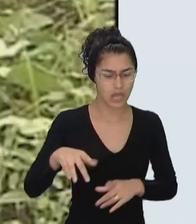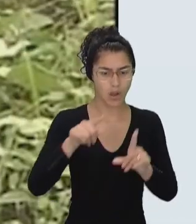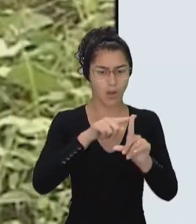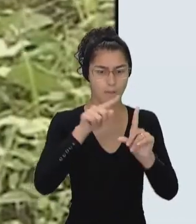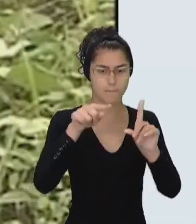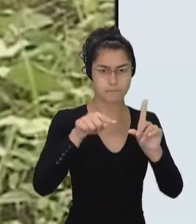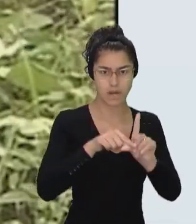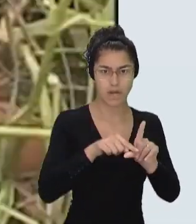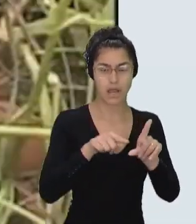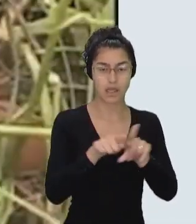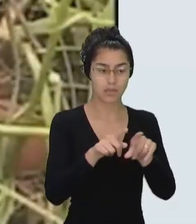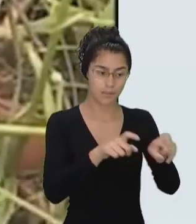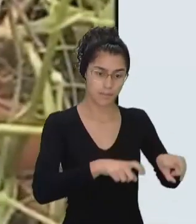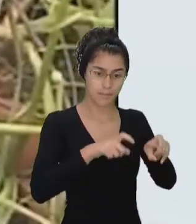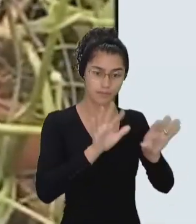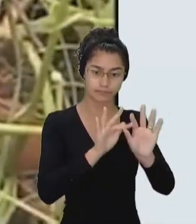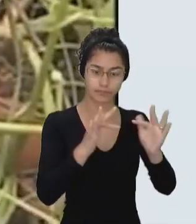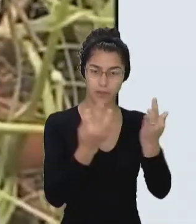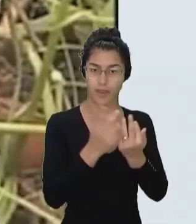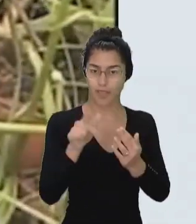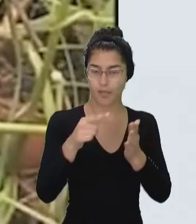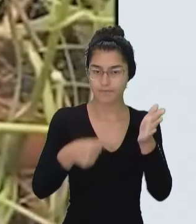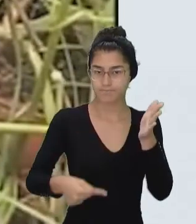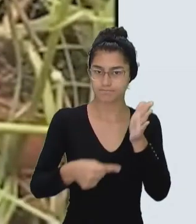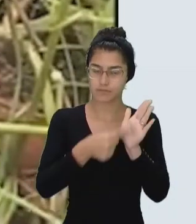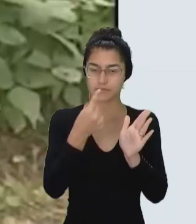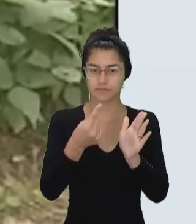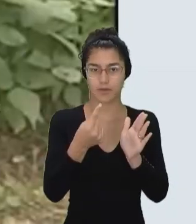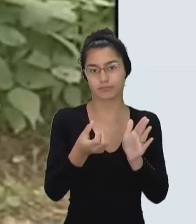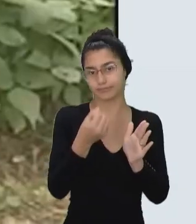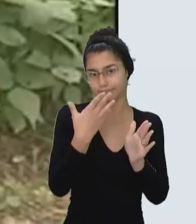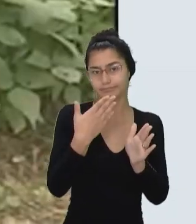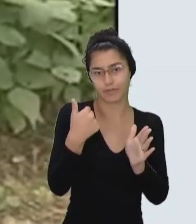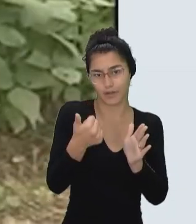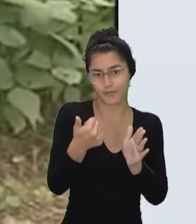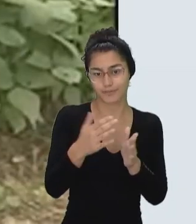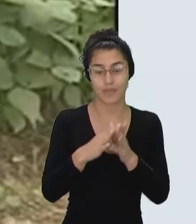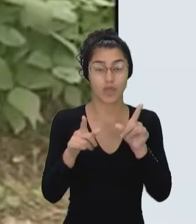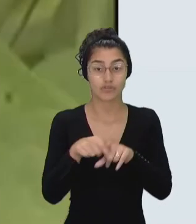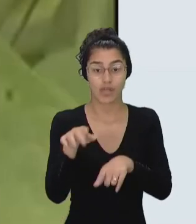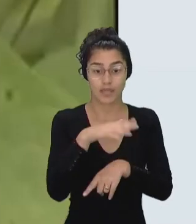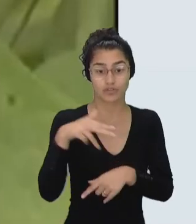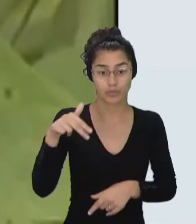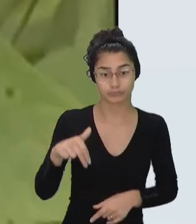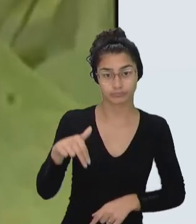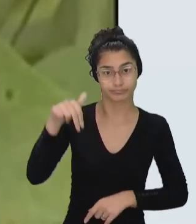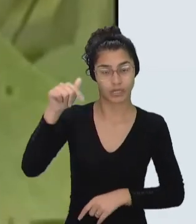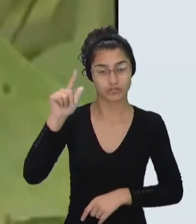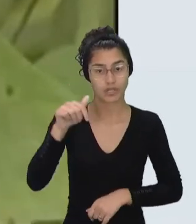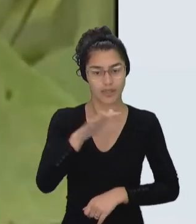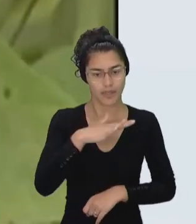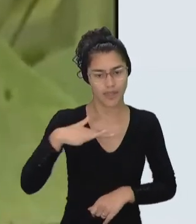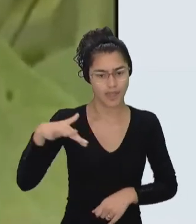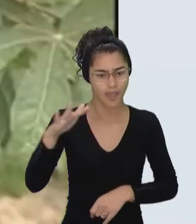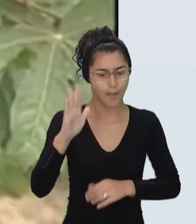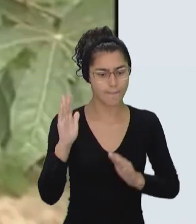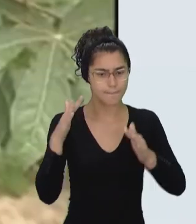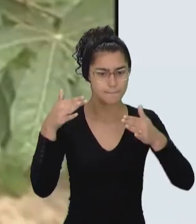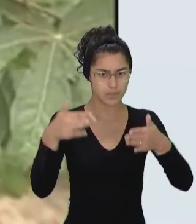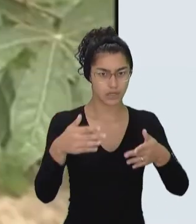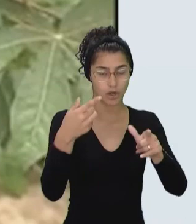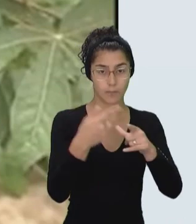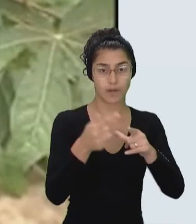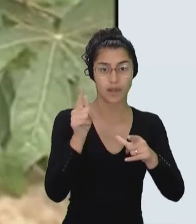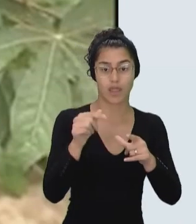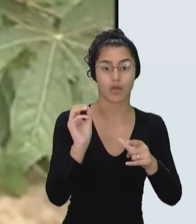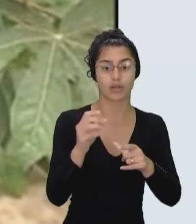gestantes e o agricultor familiar são os principais beneficiados. Já a região Nordeste é a área de prioridade, pois